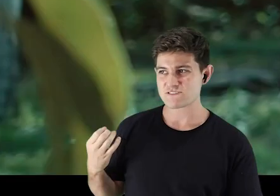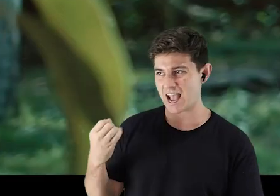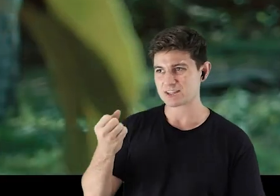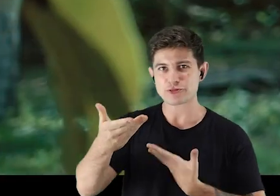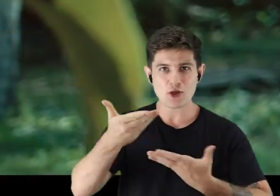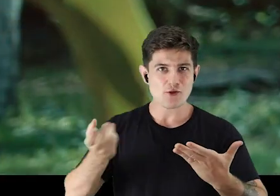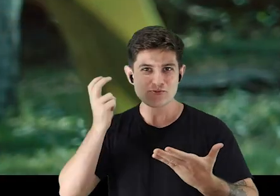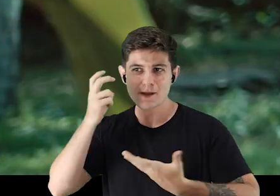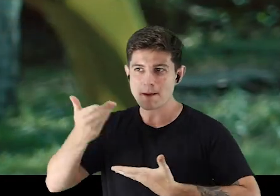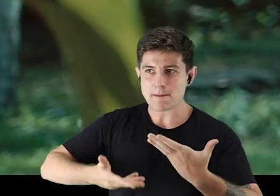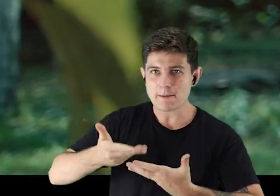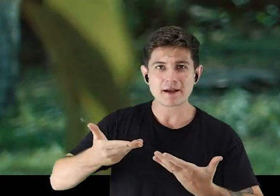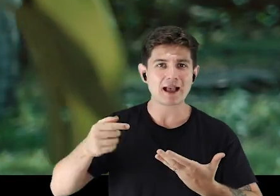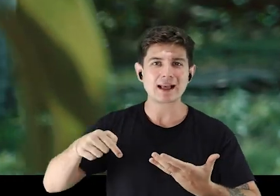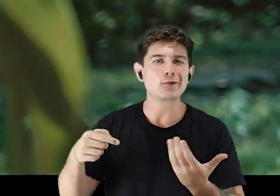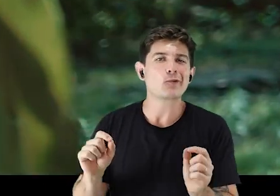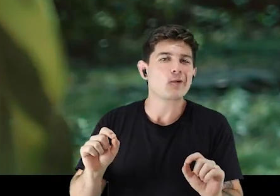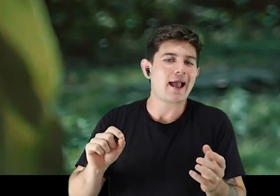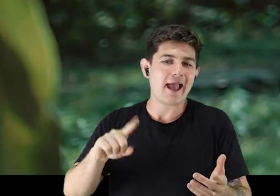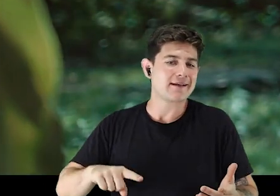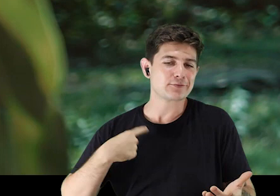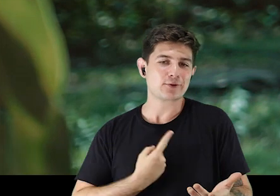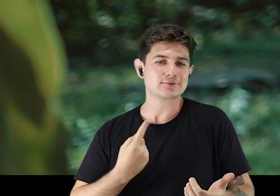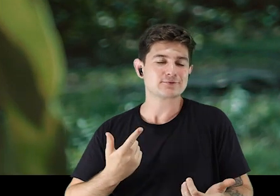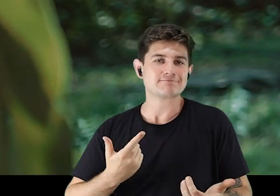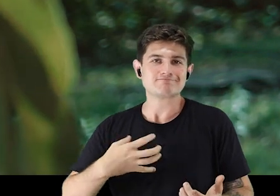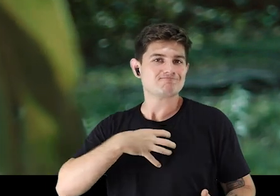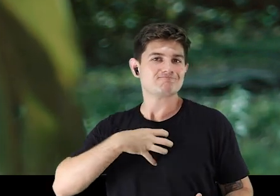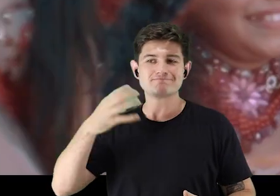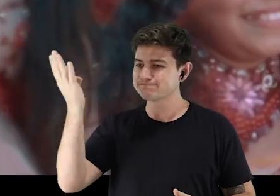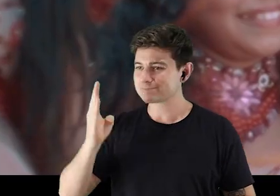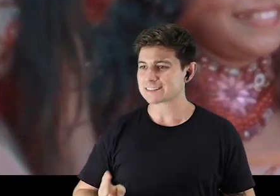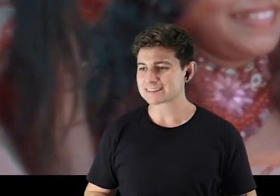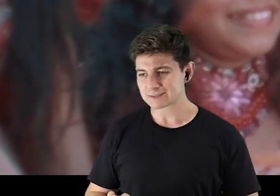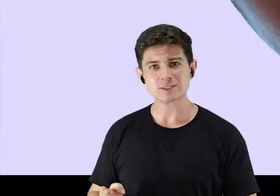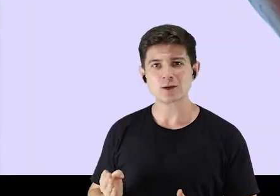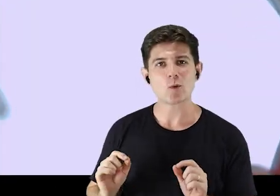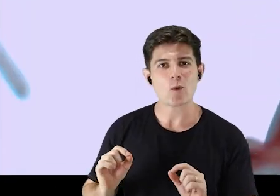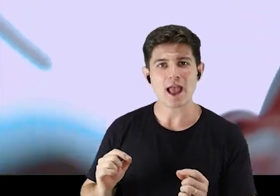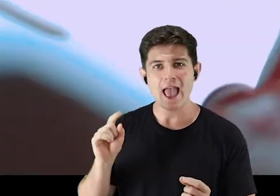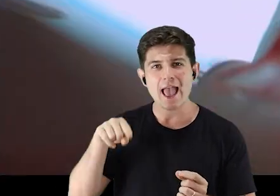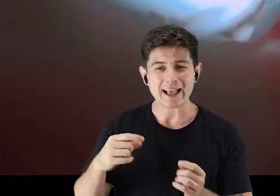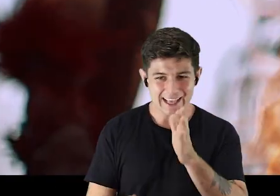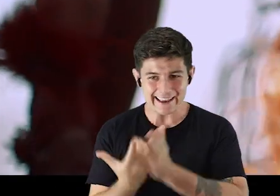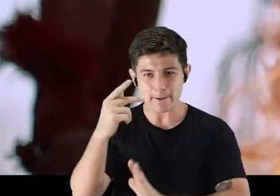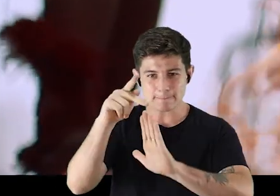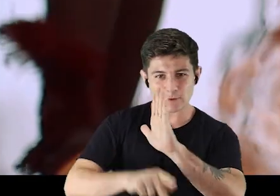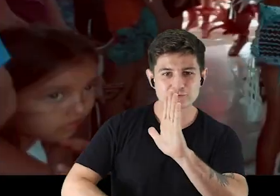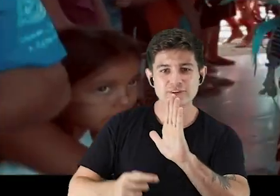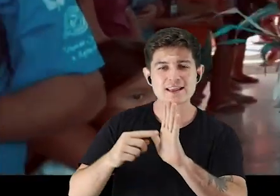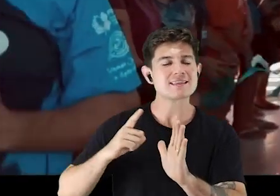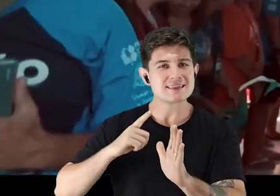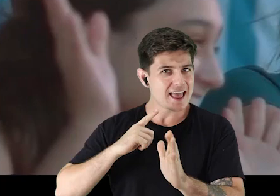Intercâmbio Brasil Solidário, ele resume o melhor daquilo que nós somos e daquilo que a gente pode fazer enquanto brasileiro. Ele remonta à origem